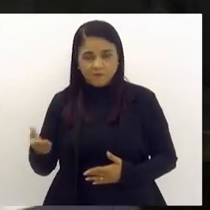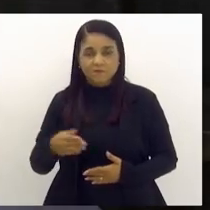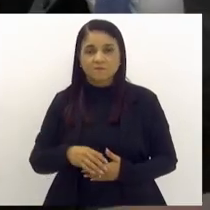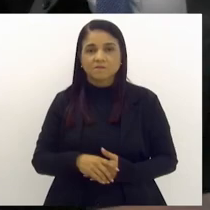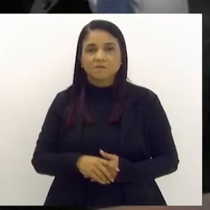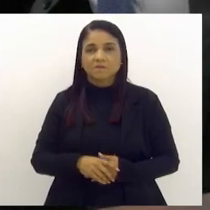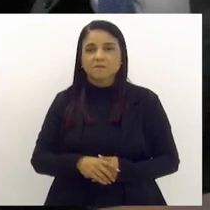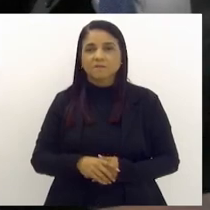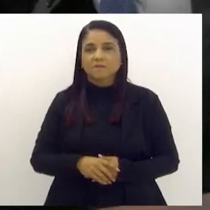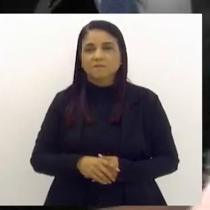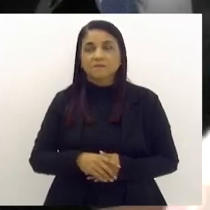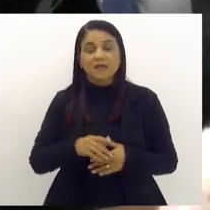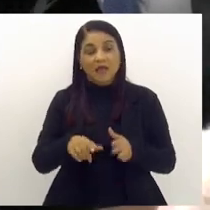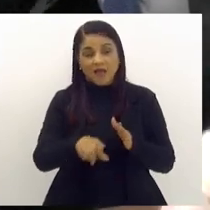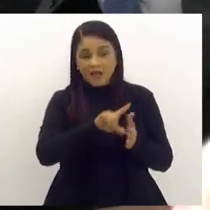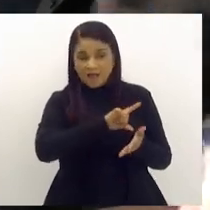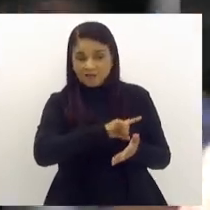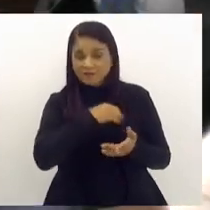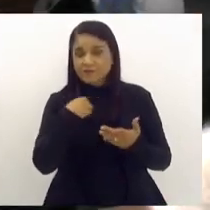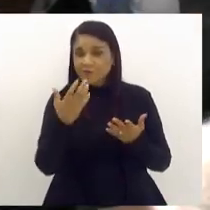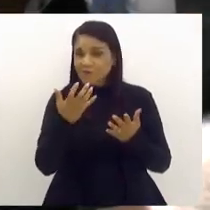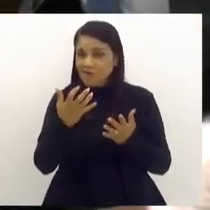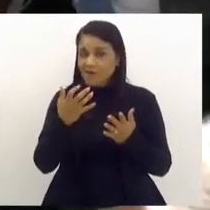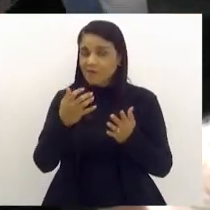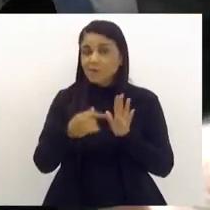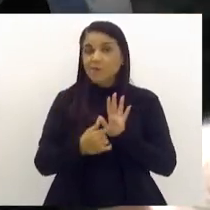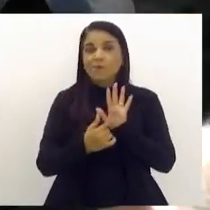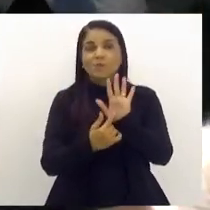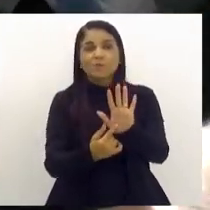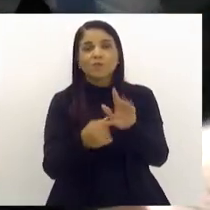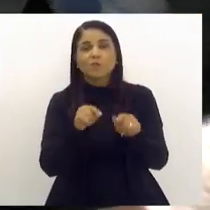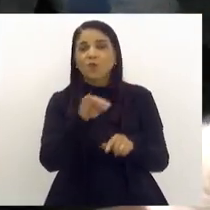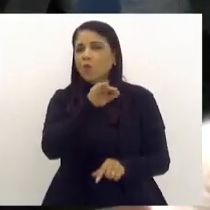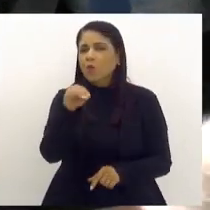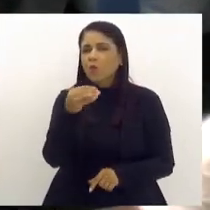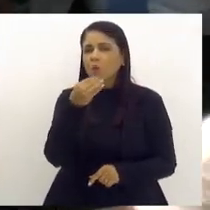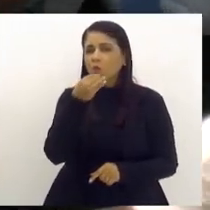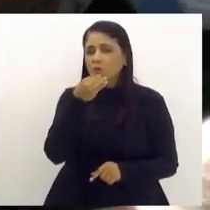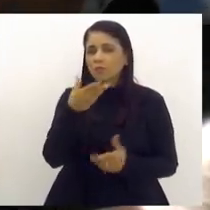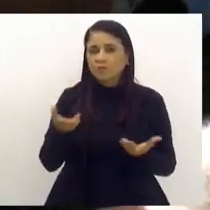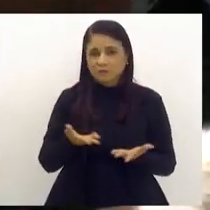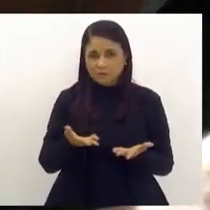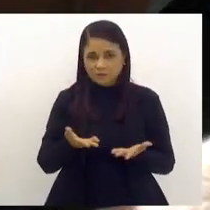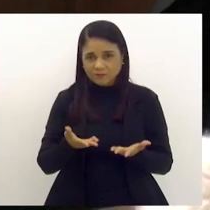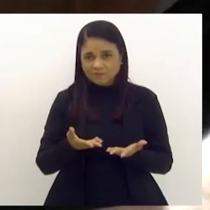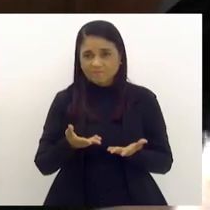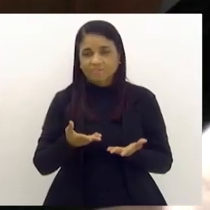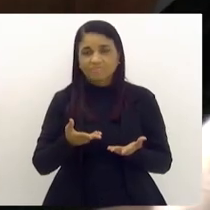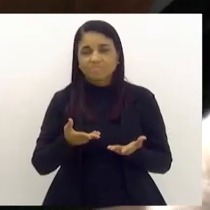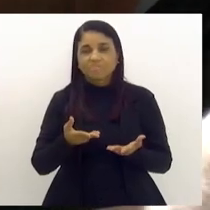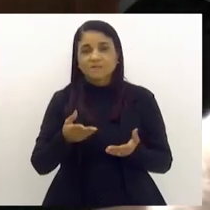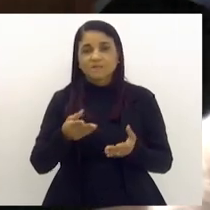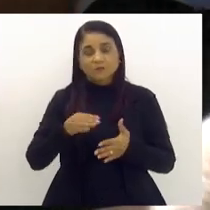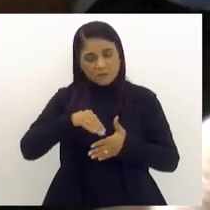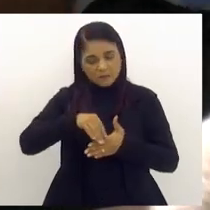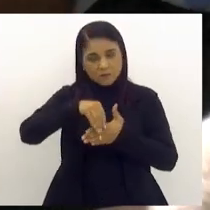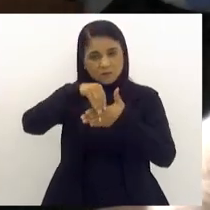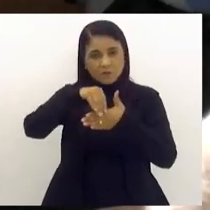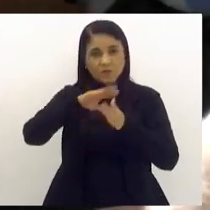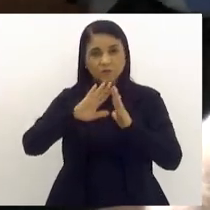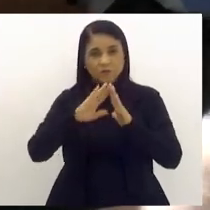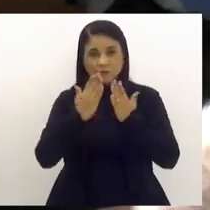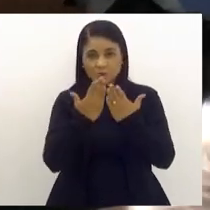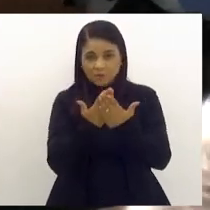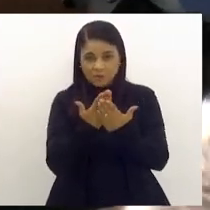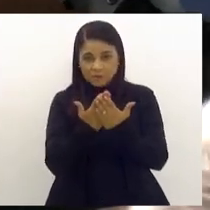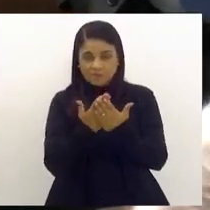Presidente, antes de mais nada, eu quero destacar aqui a oportunidade que nós tivemos de fazer o Colégio de Líderes